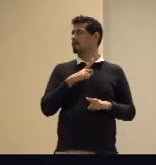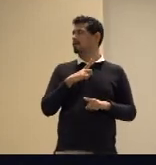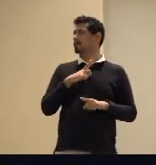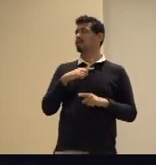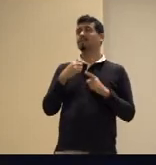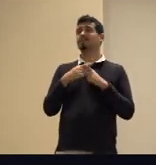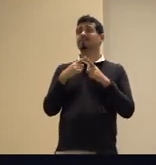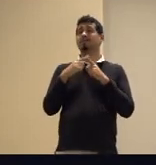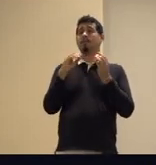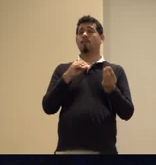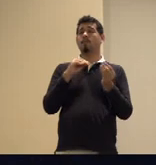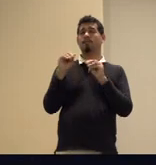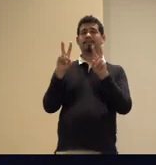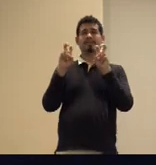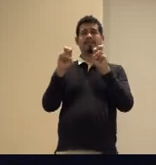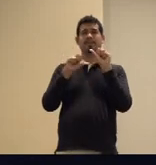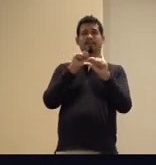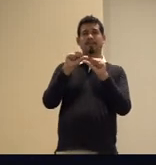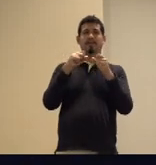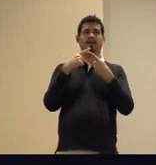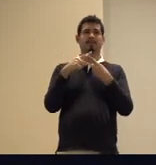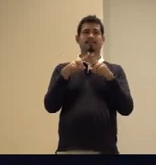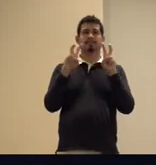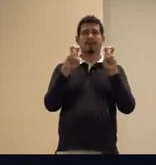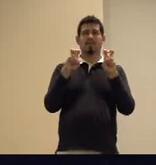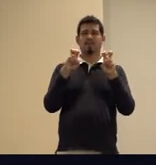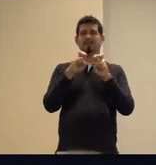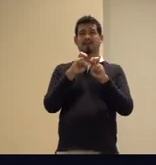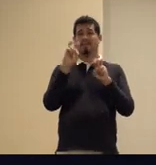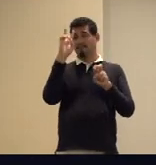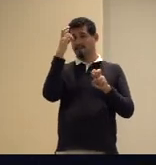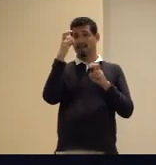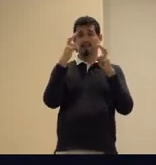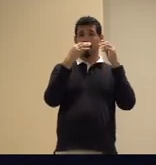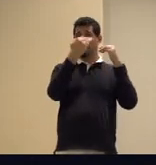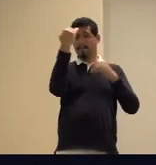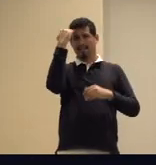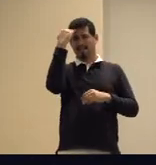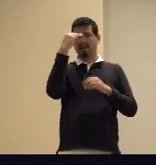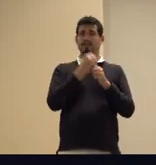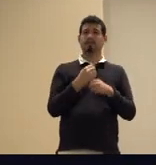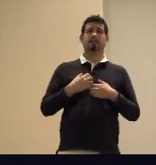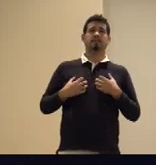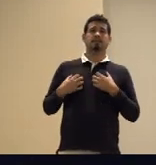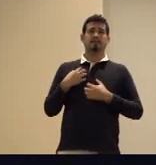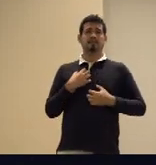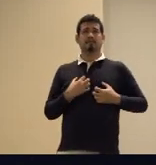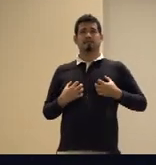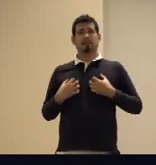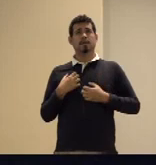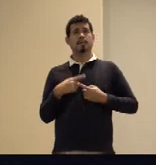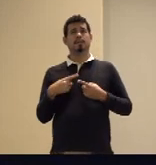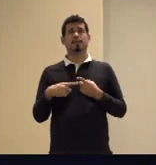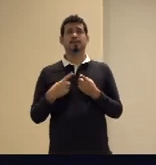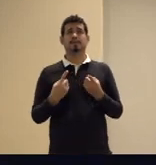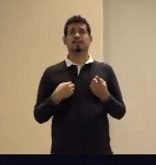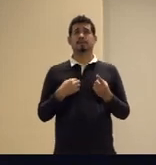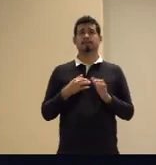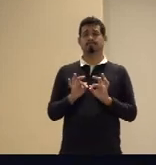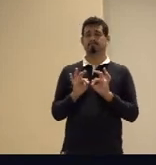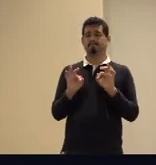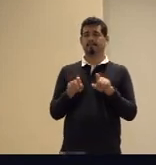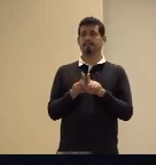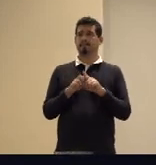que fugir um pouquinho do meu assunto por causa da questão de saúde mental, que me incomoda um pouco, que eu acho que é uma fragilidade muito grande